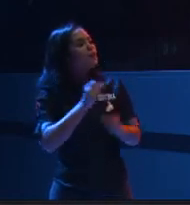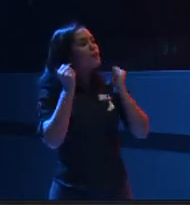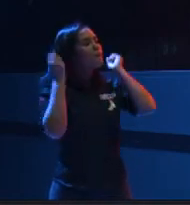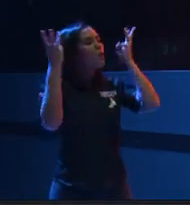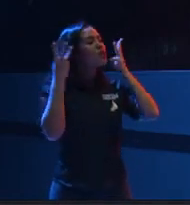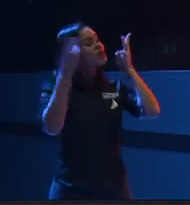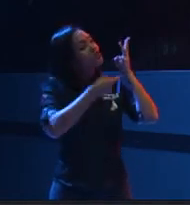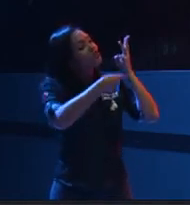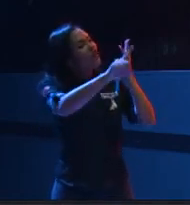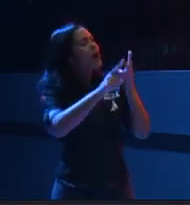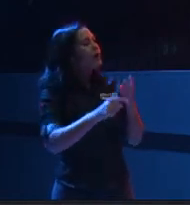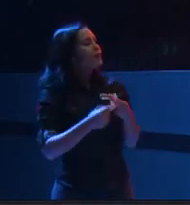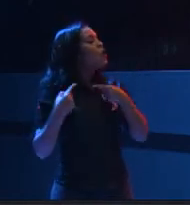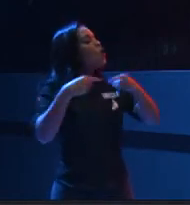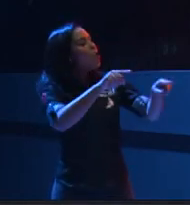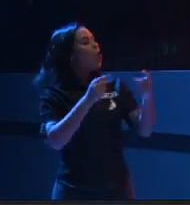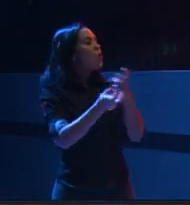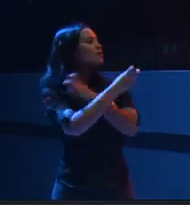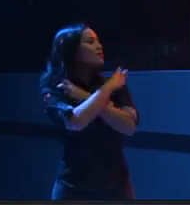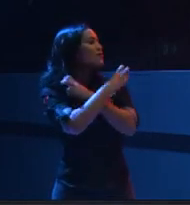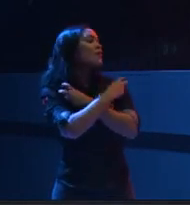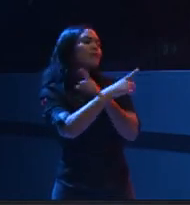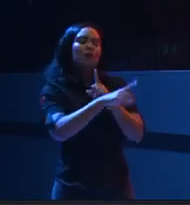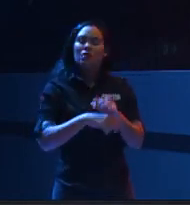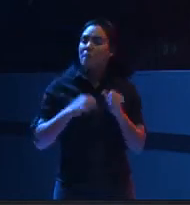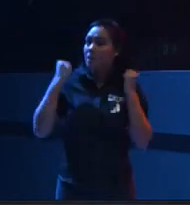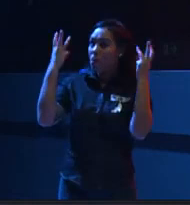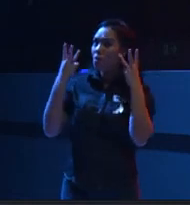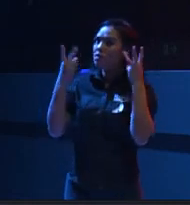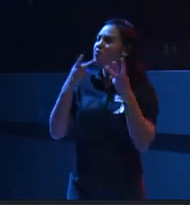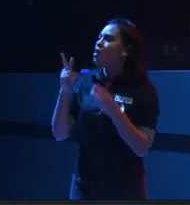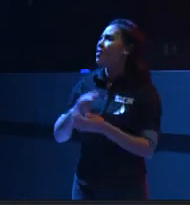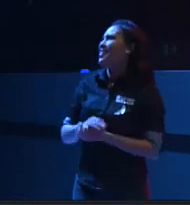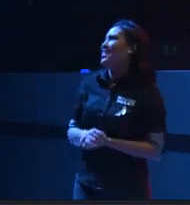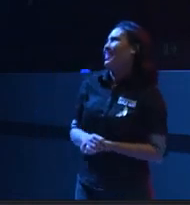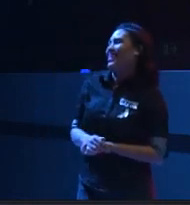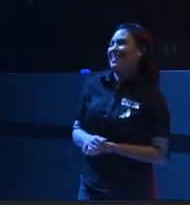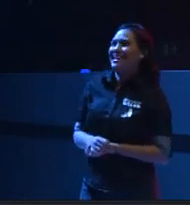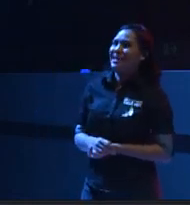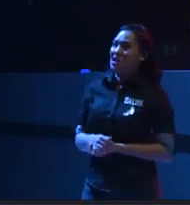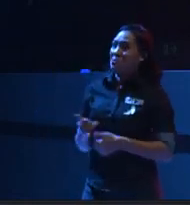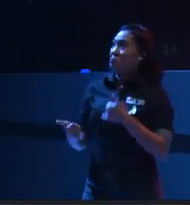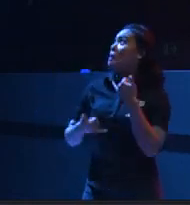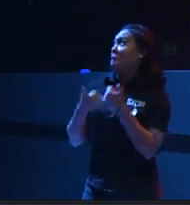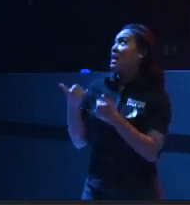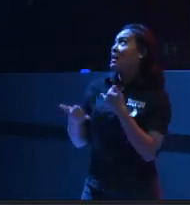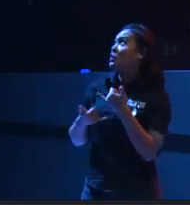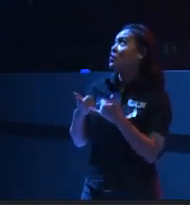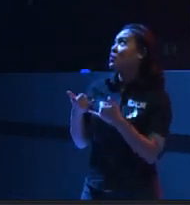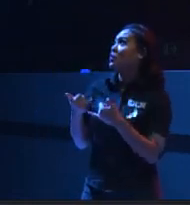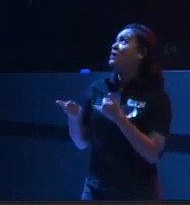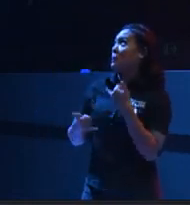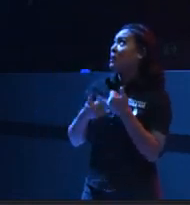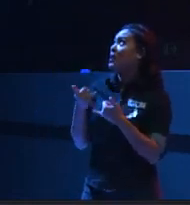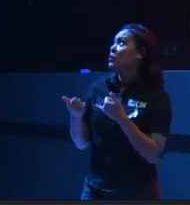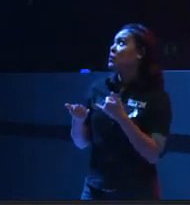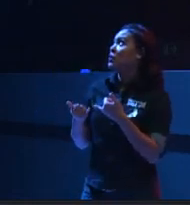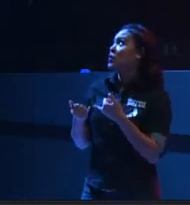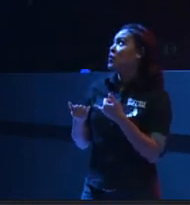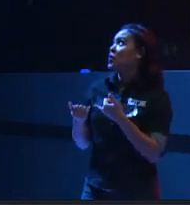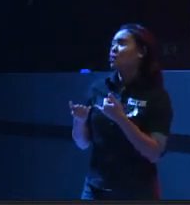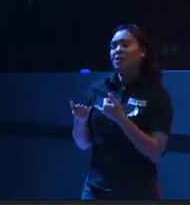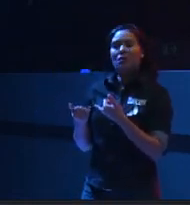Moisés falou tá de brincadeira né o senhor deve tá brincando Deus o seu bateu na porta errada